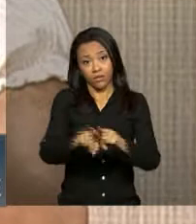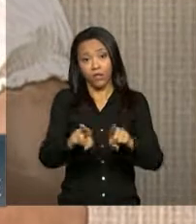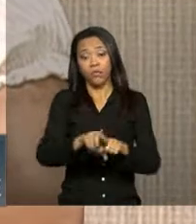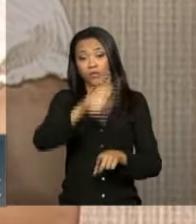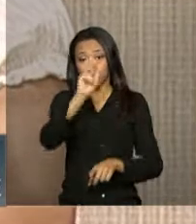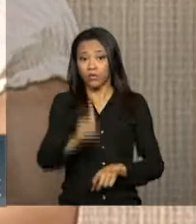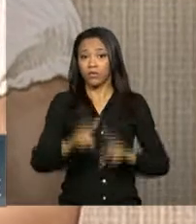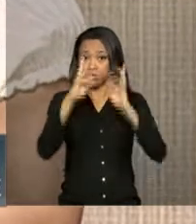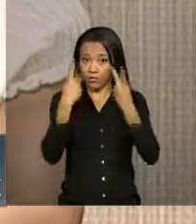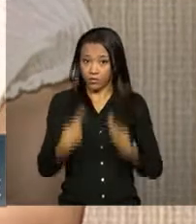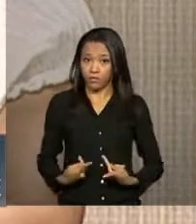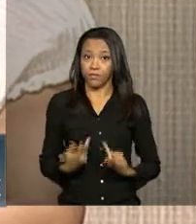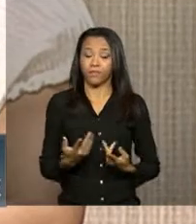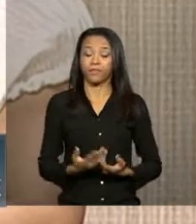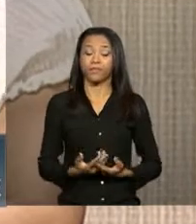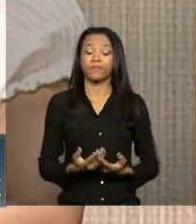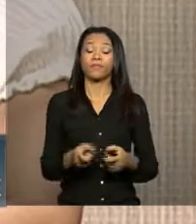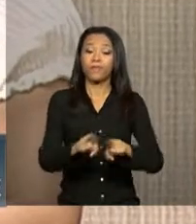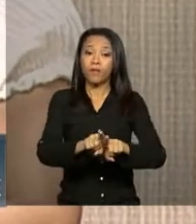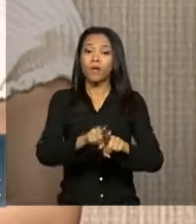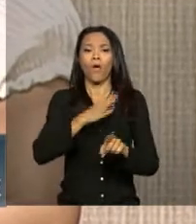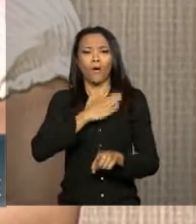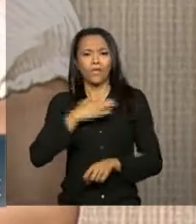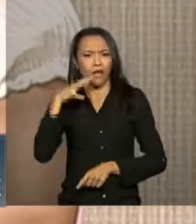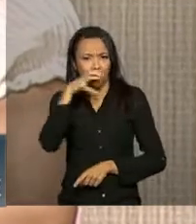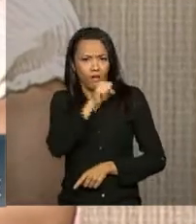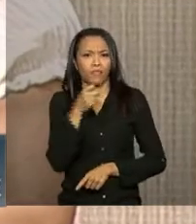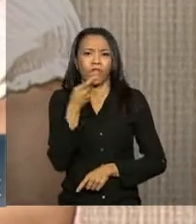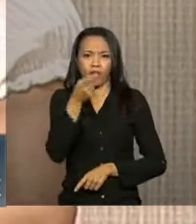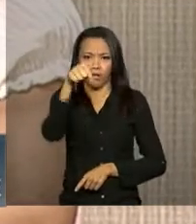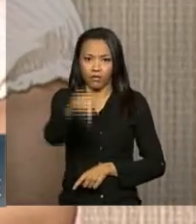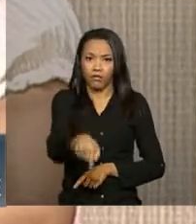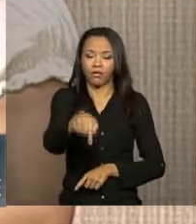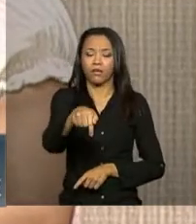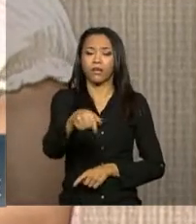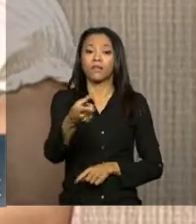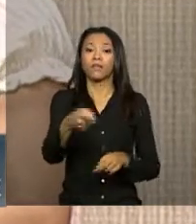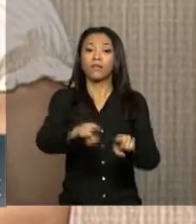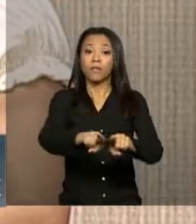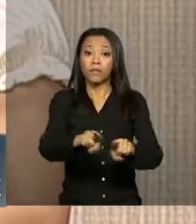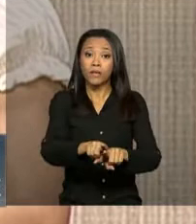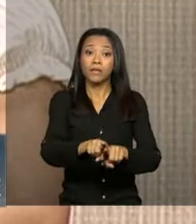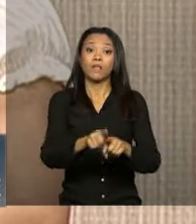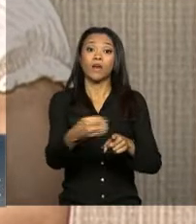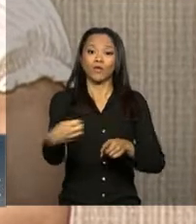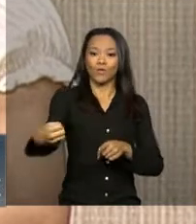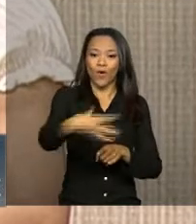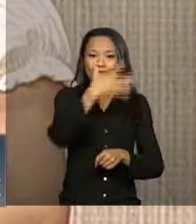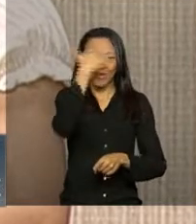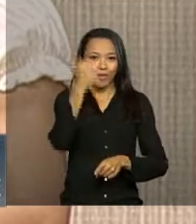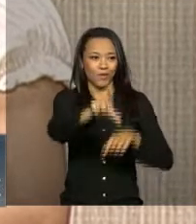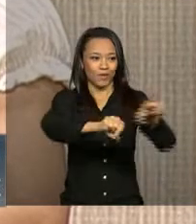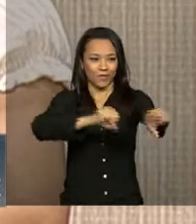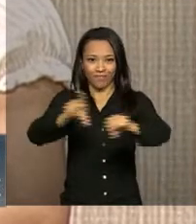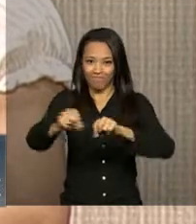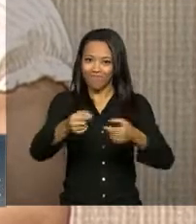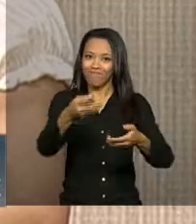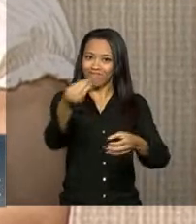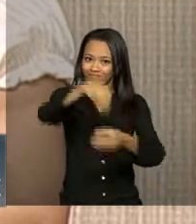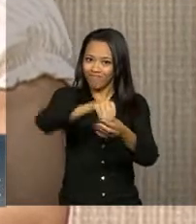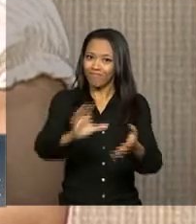e gostaria também é bem rapidamente né de trazer aos novos conselheiros que estão chegando